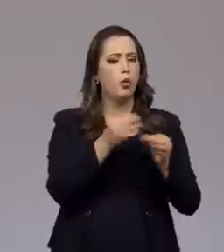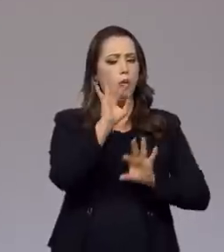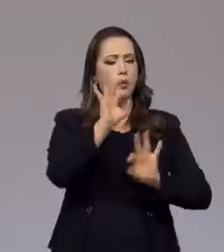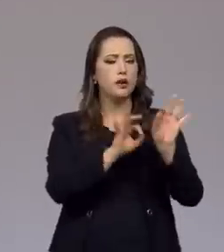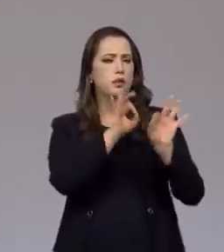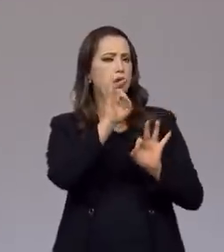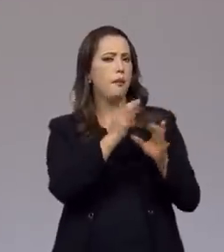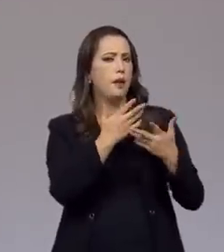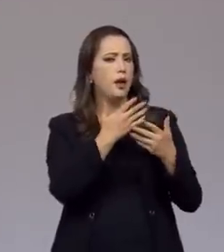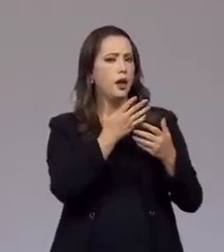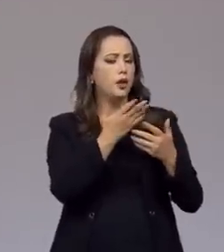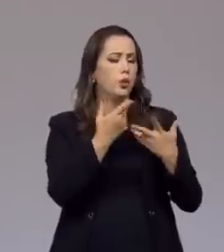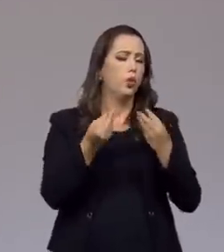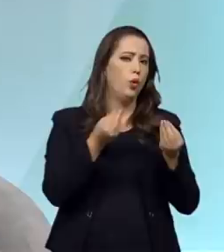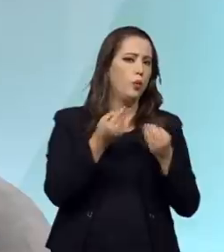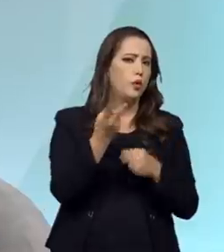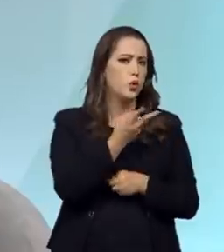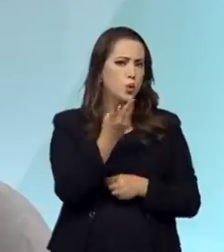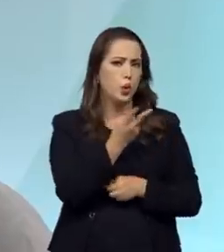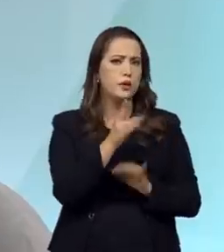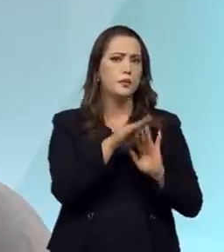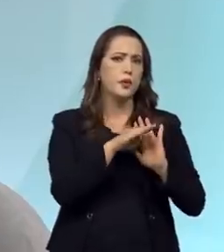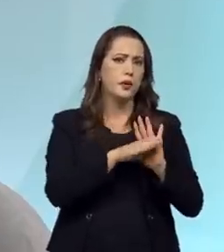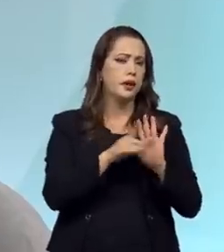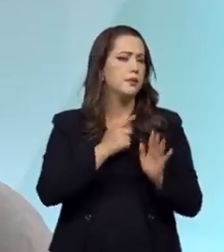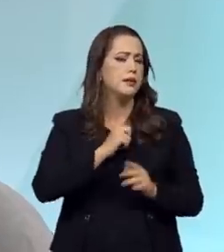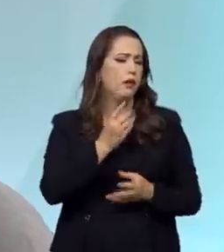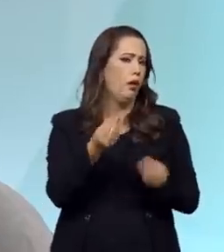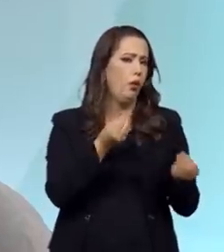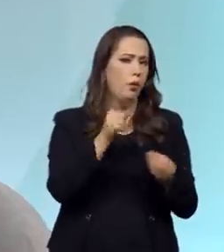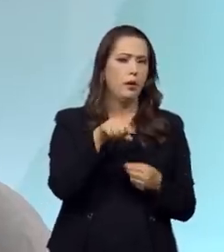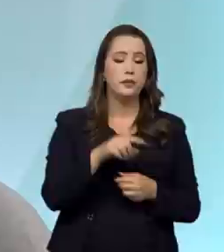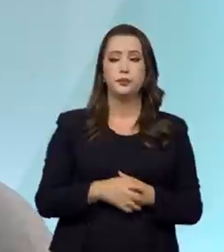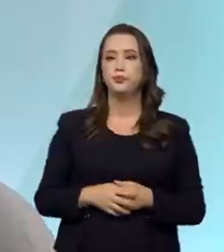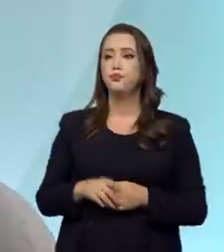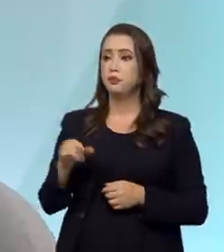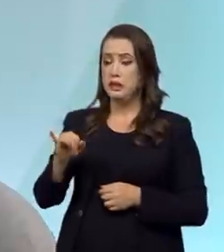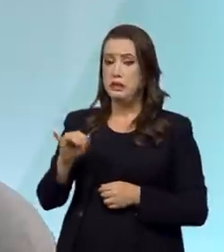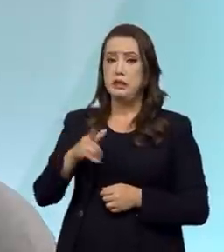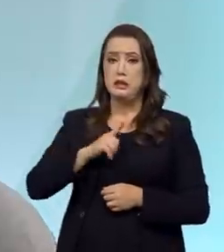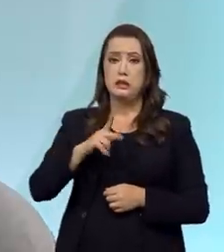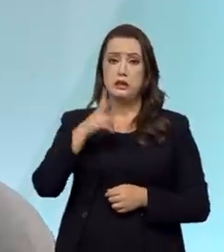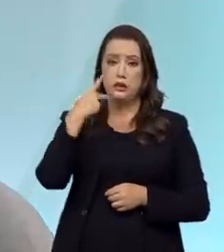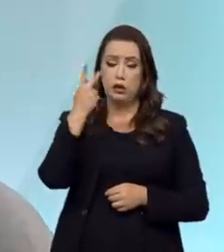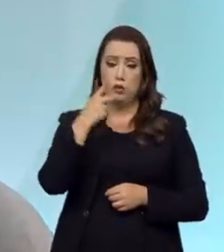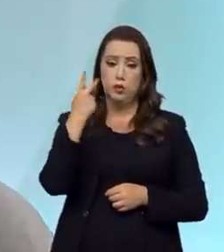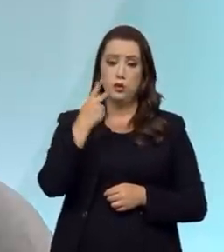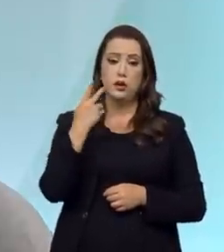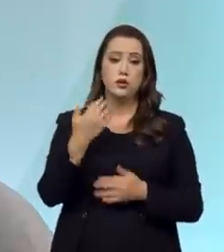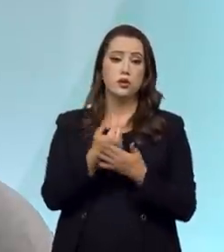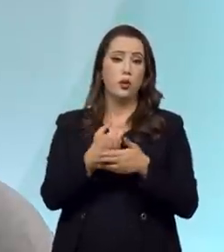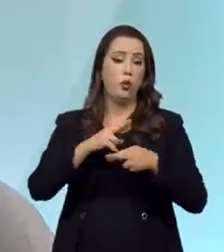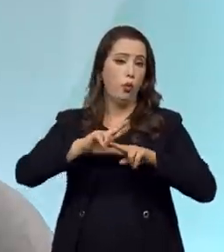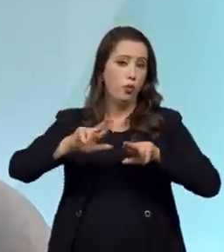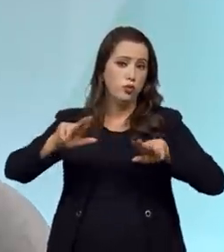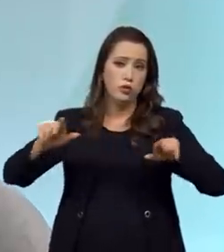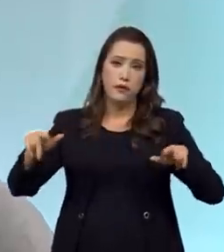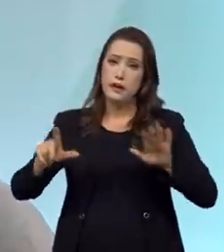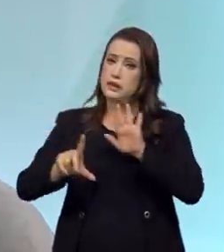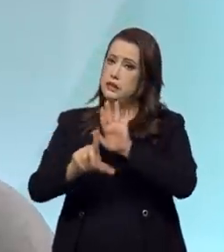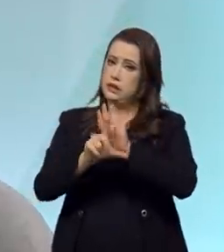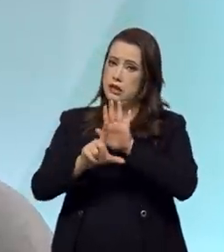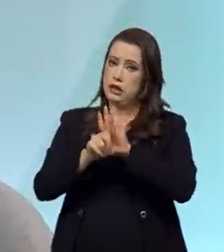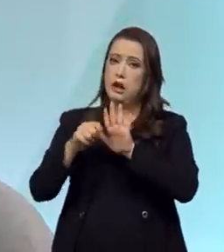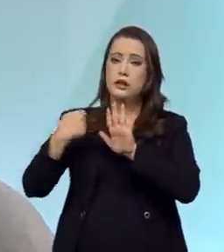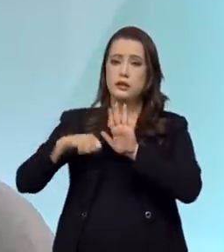estruturando né esses dois problemas Quando você tem uma política Você tem o acabou se legal bastante importante para